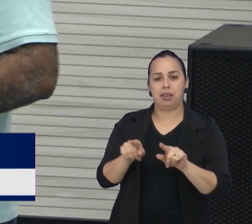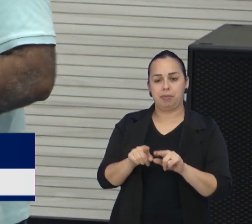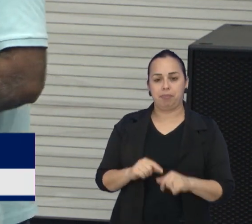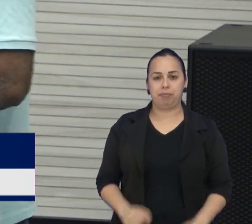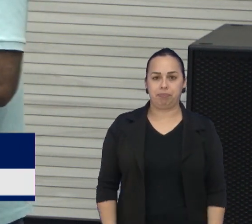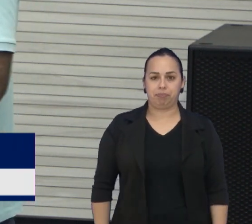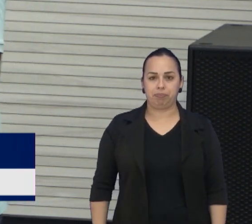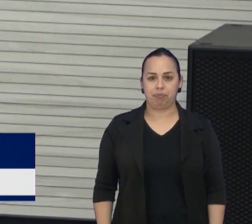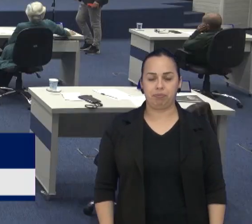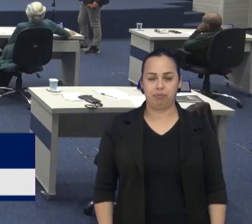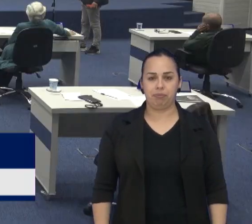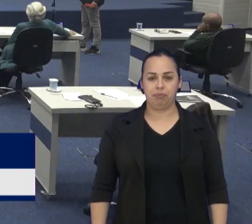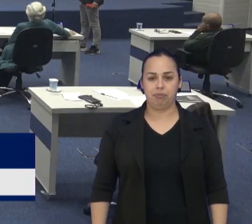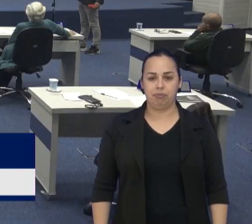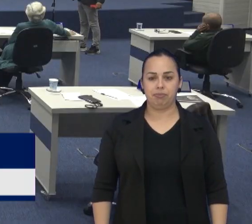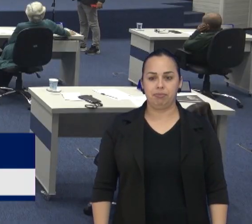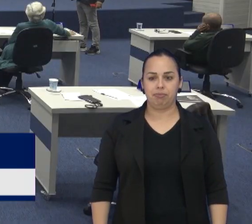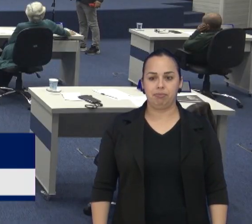recuperação.